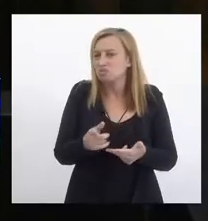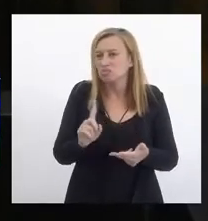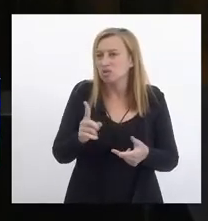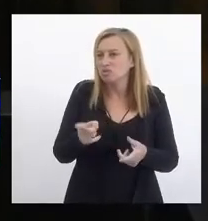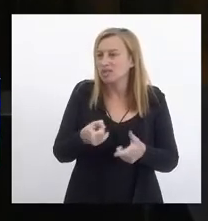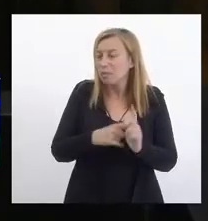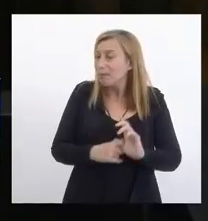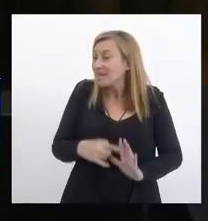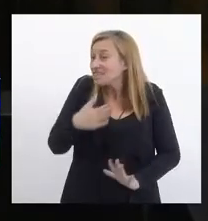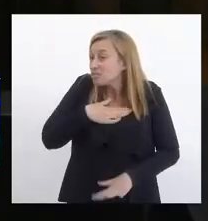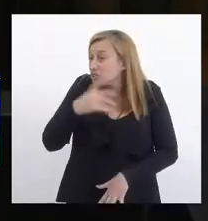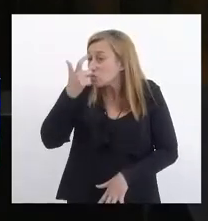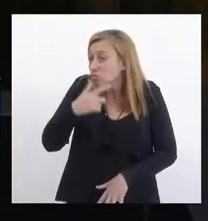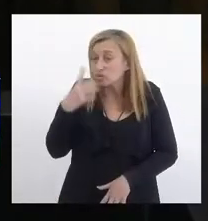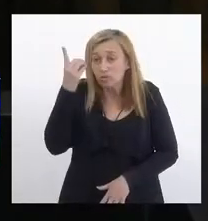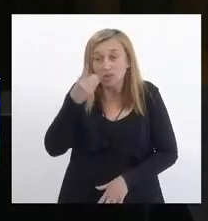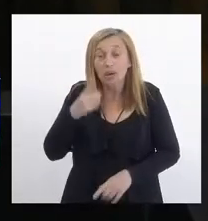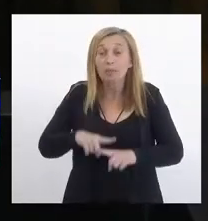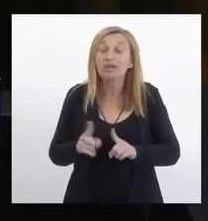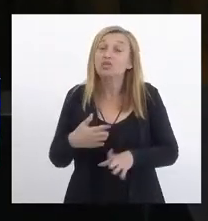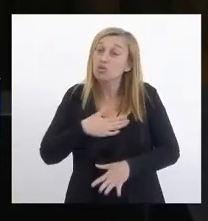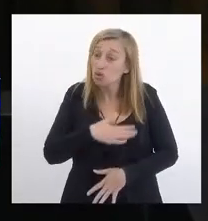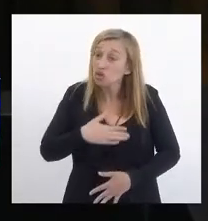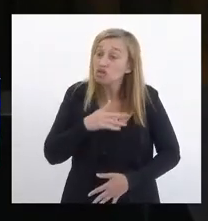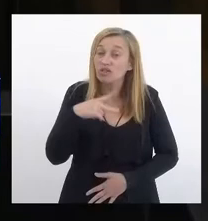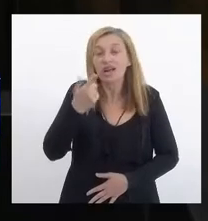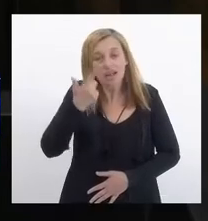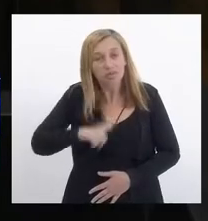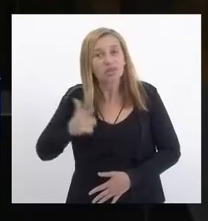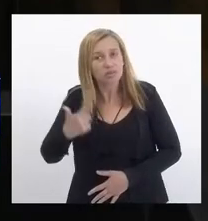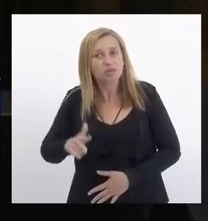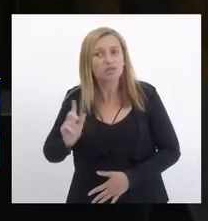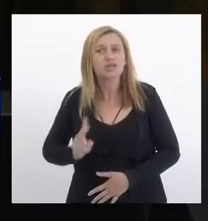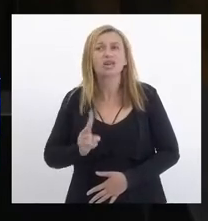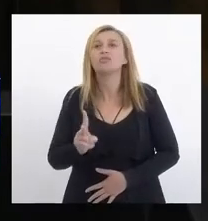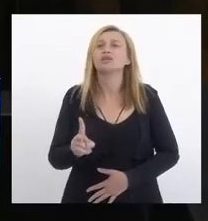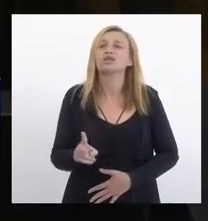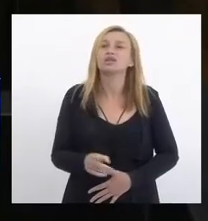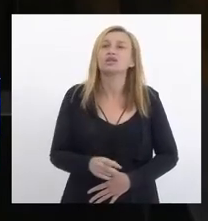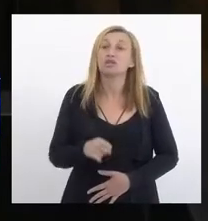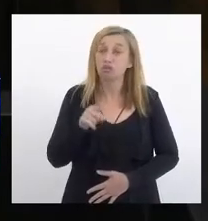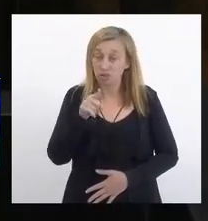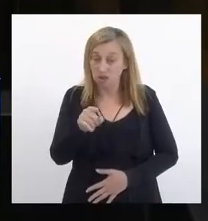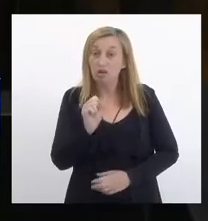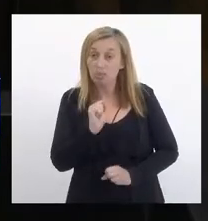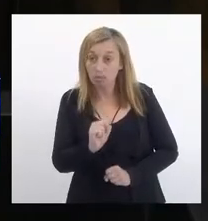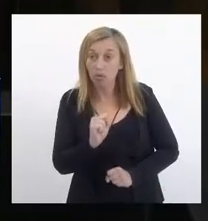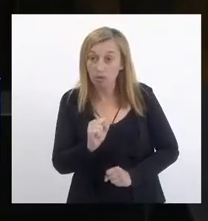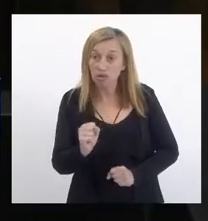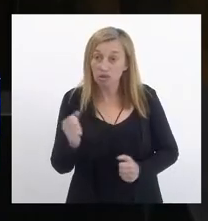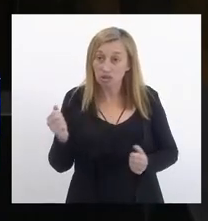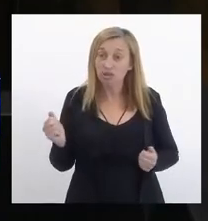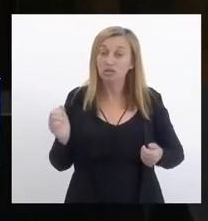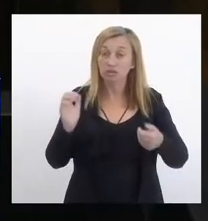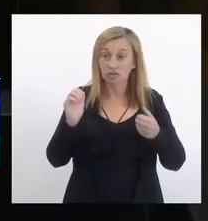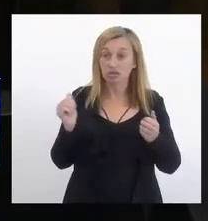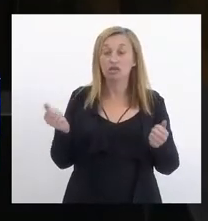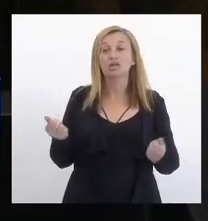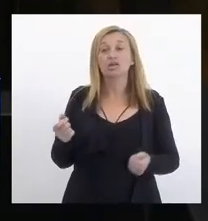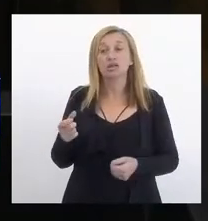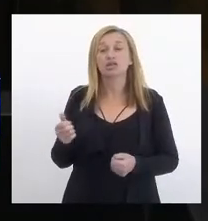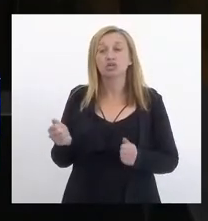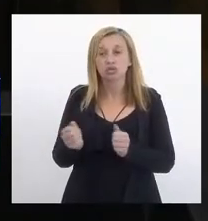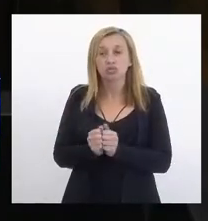parlamentar. Mas o que eu sempre gosto de dizer e repito várias vezes, vocês podem contar comigo.